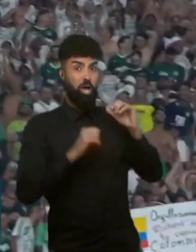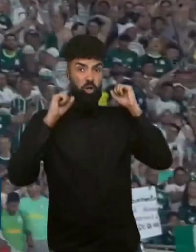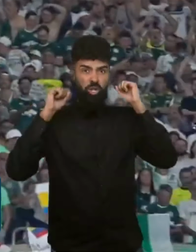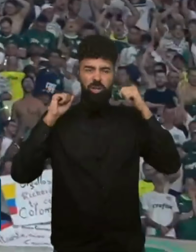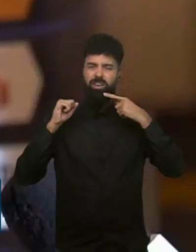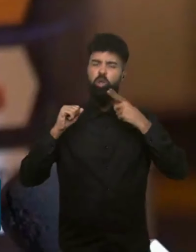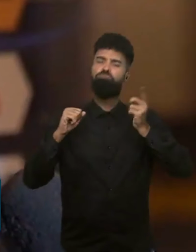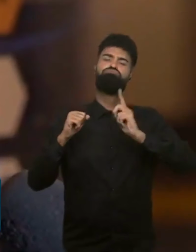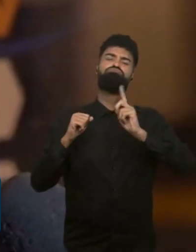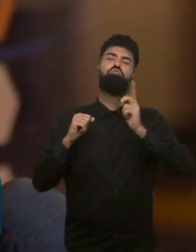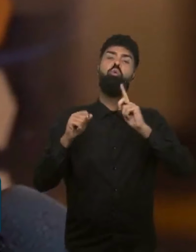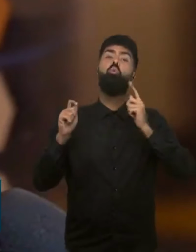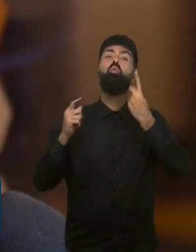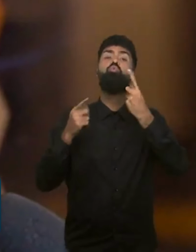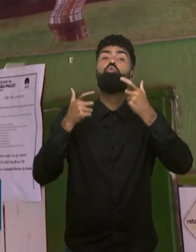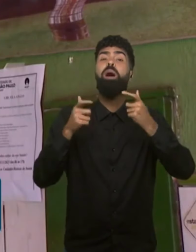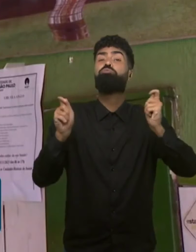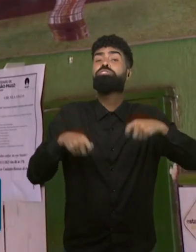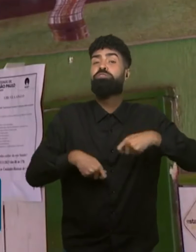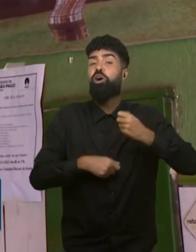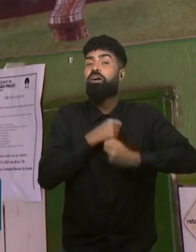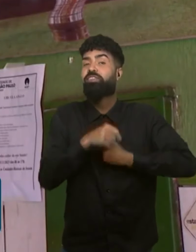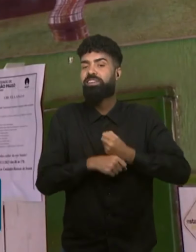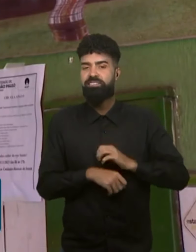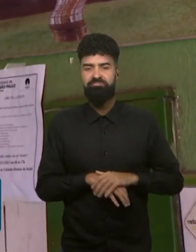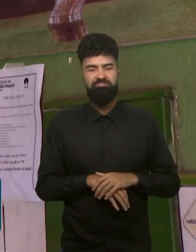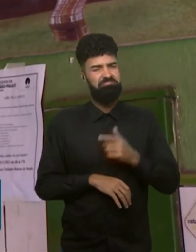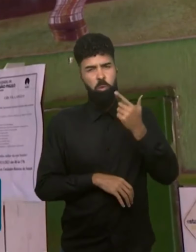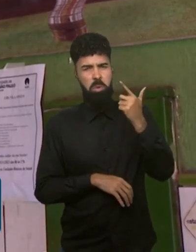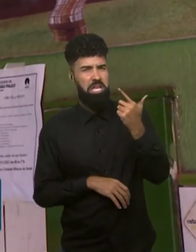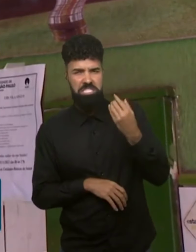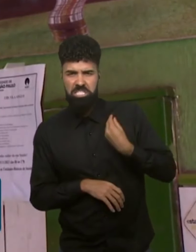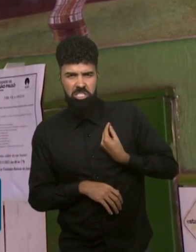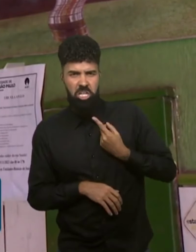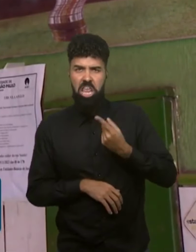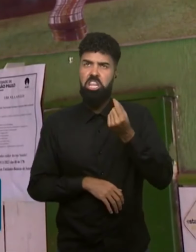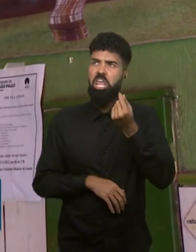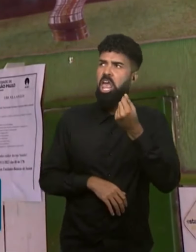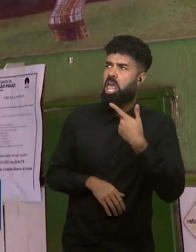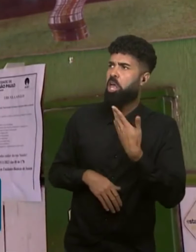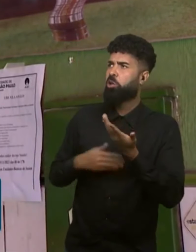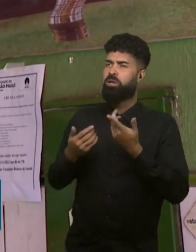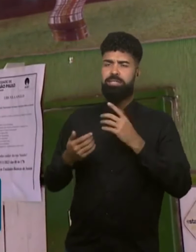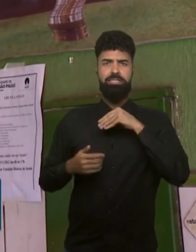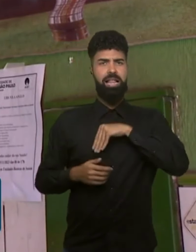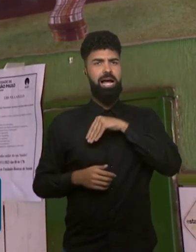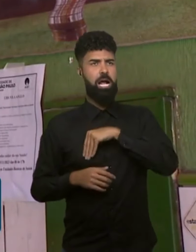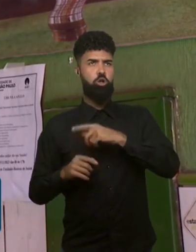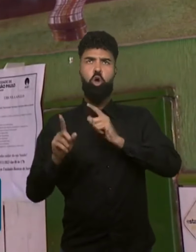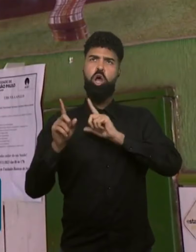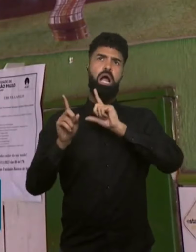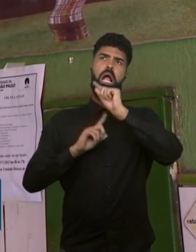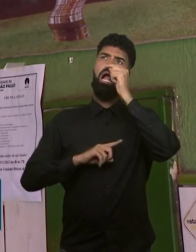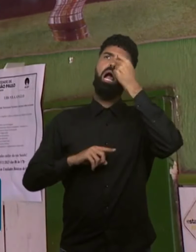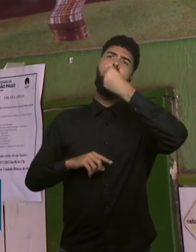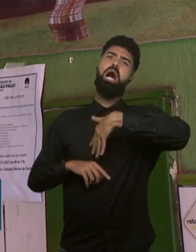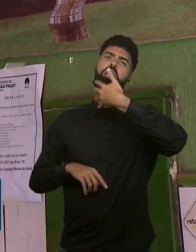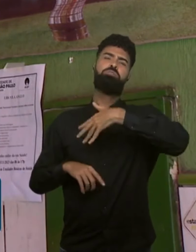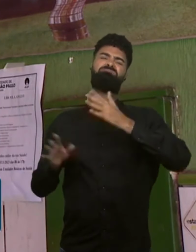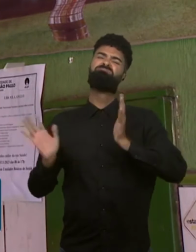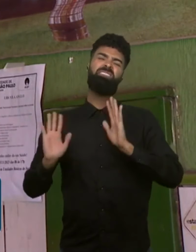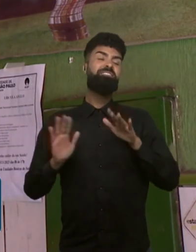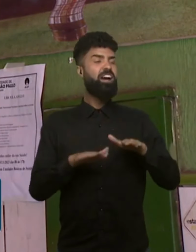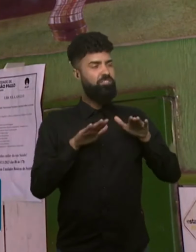lugar possível para Abel no ano que vem. Não existe dinheiro, não existe salário astronômico no mundo que pague